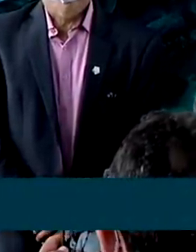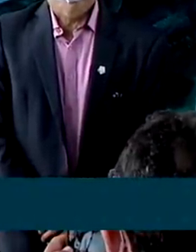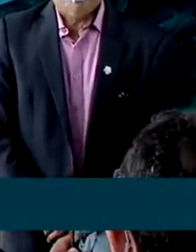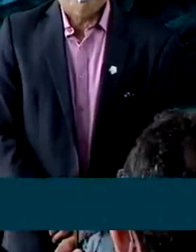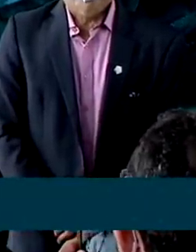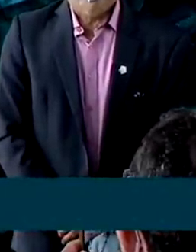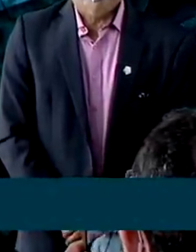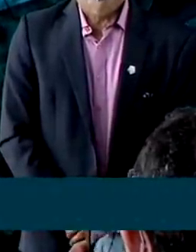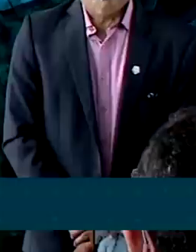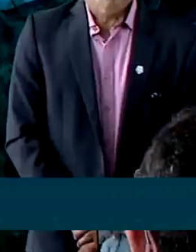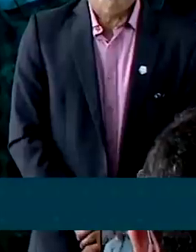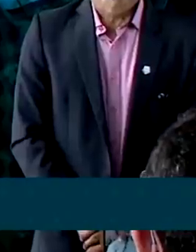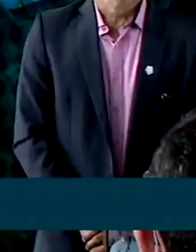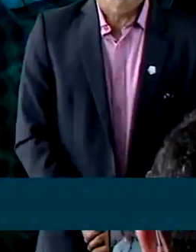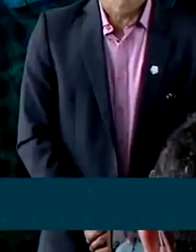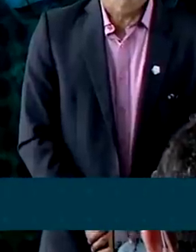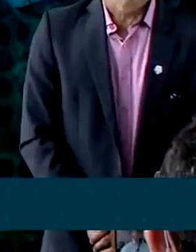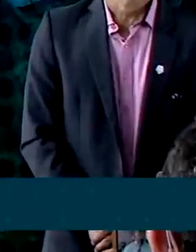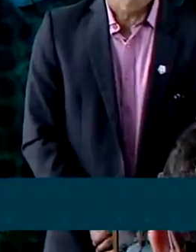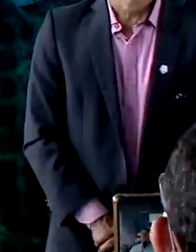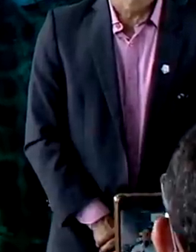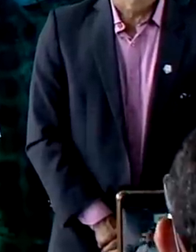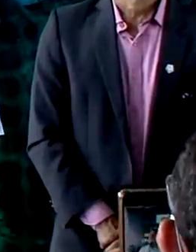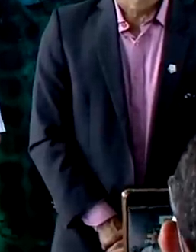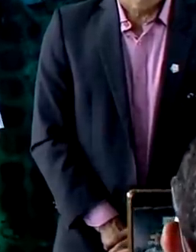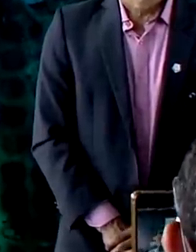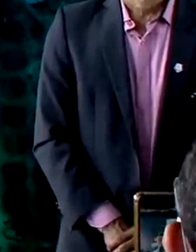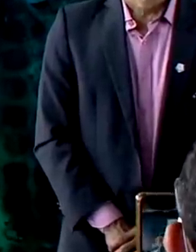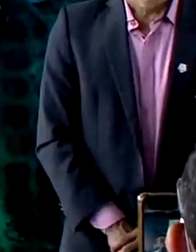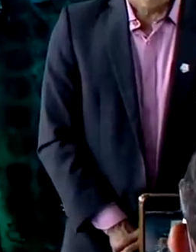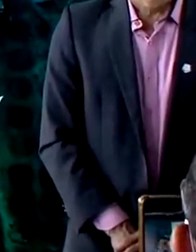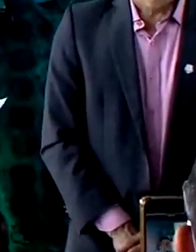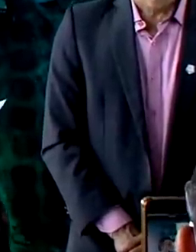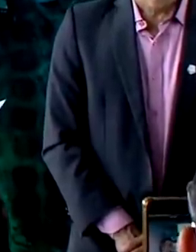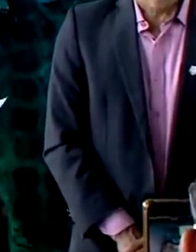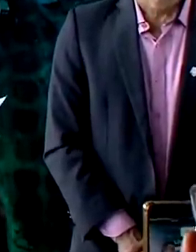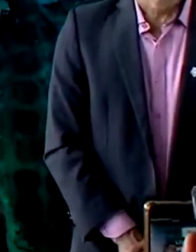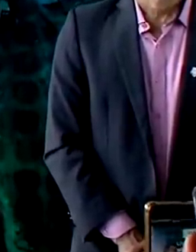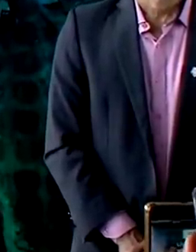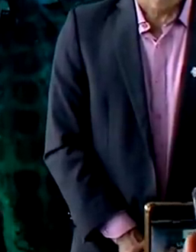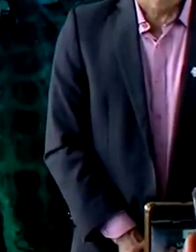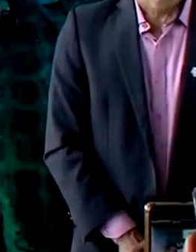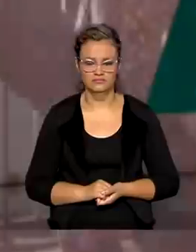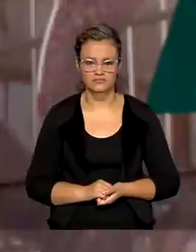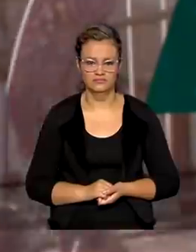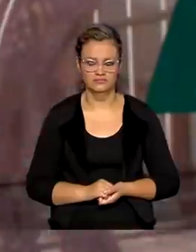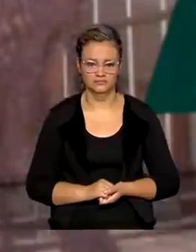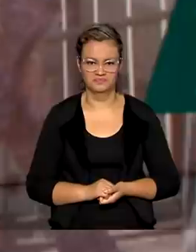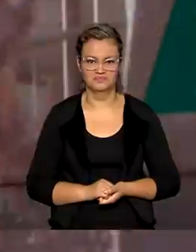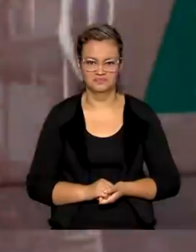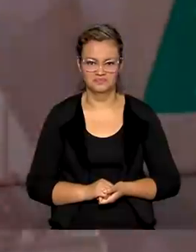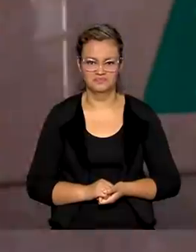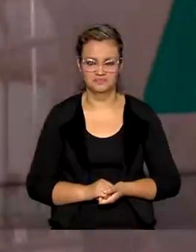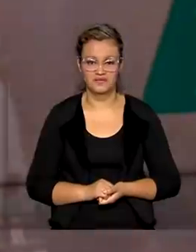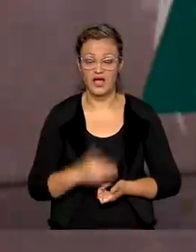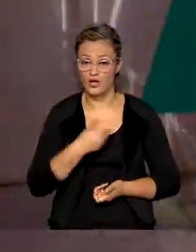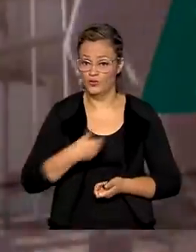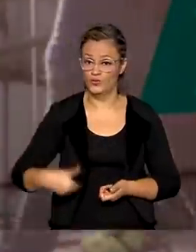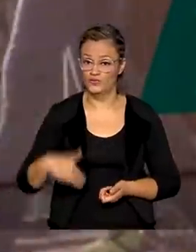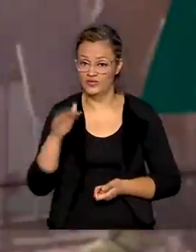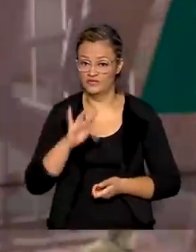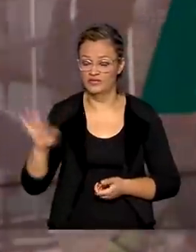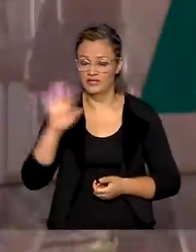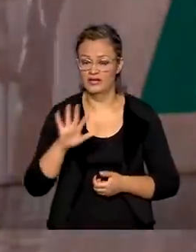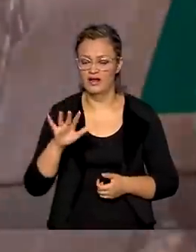de quem esteja na frente do governo do estado. Nós não discriminamos ninguém. O governo federal